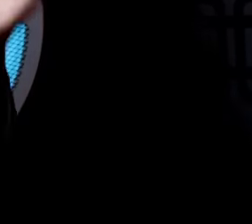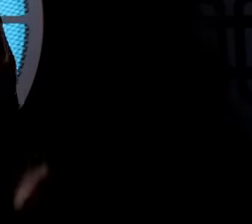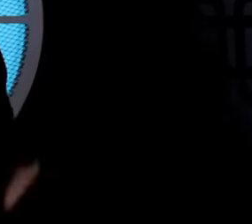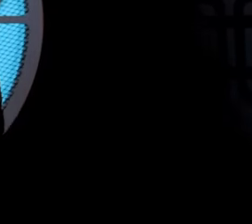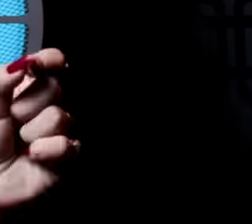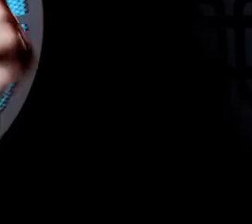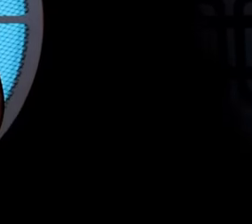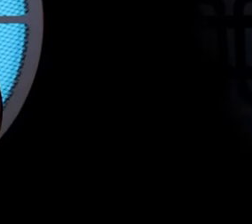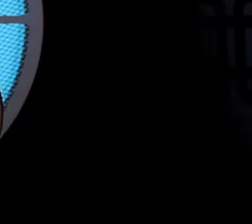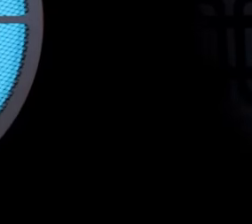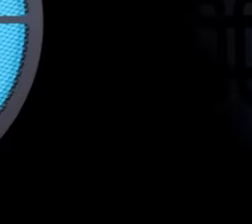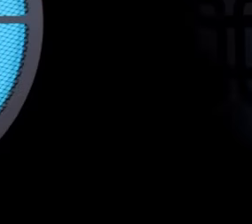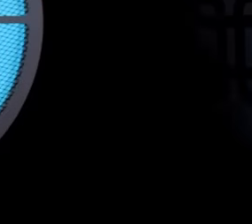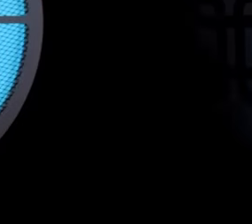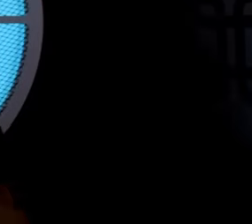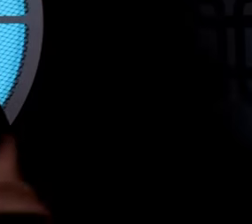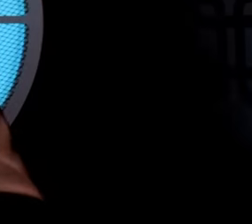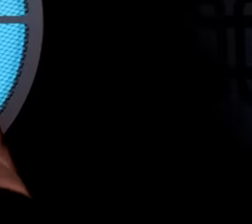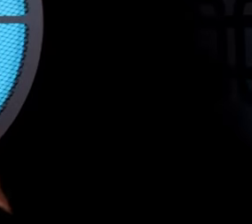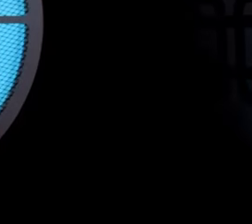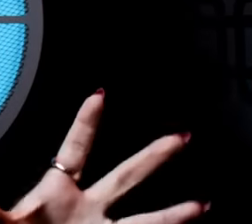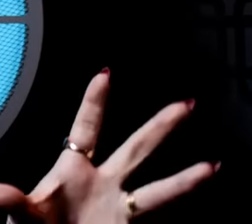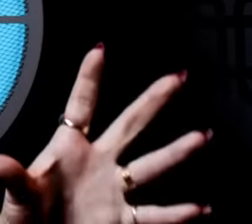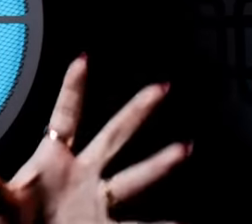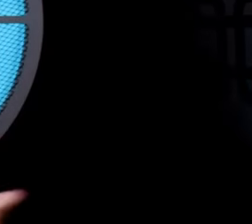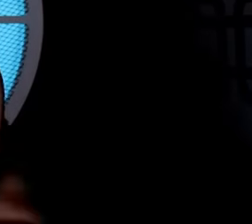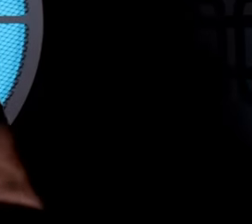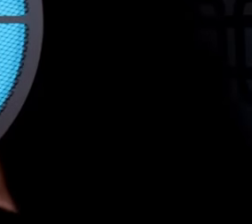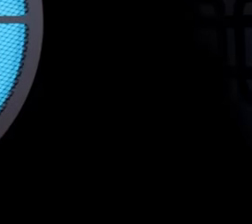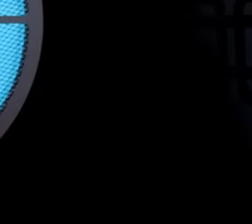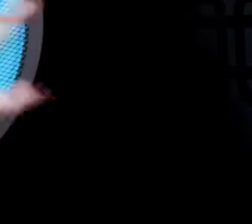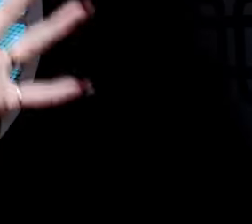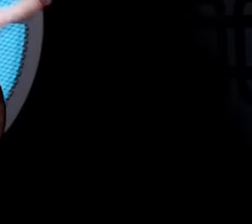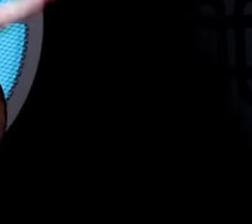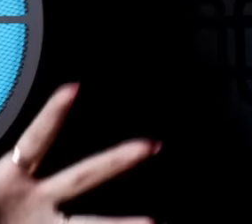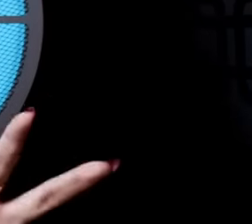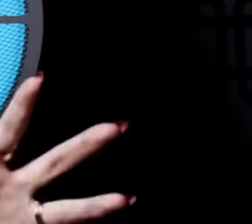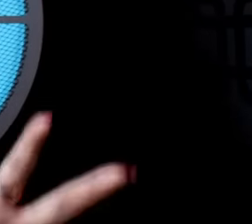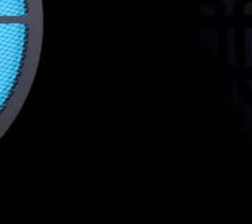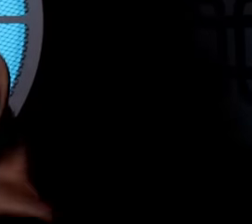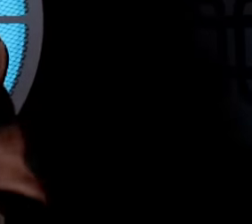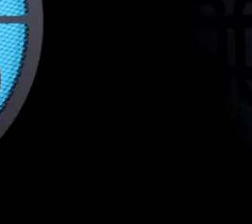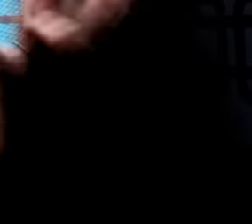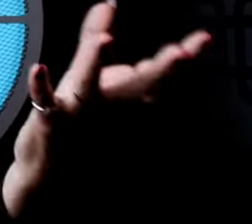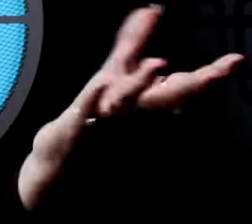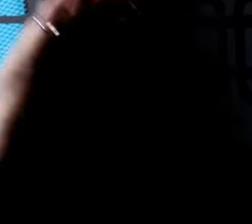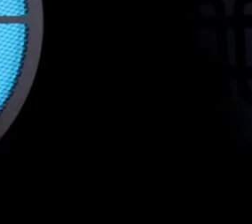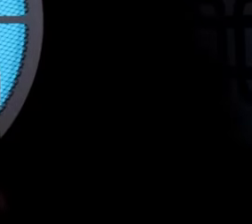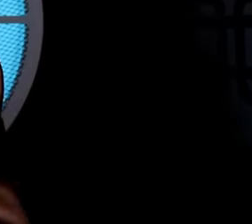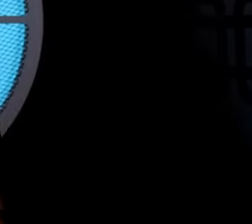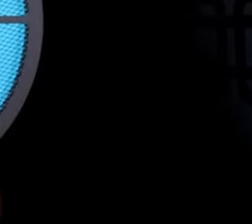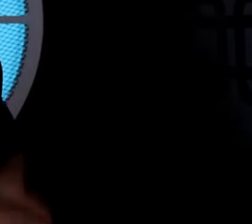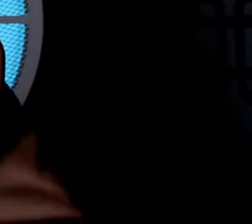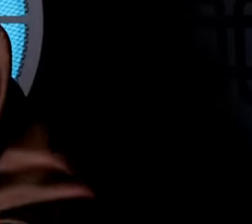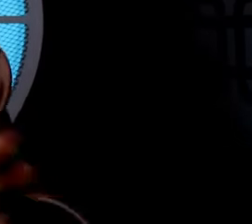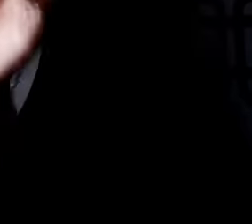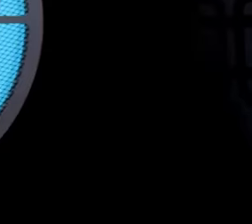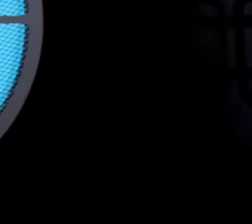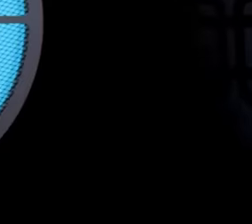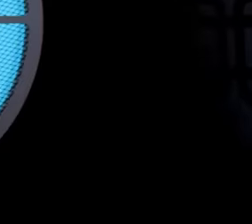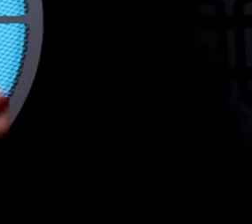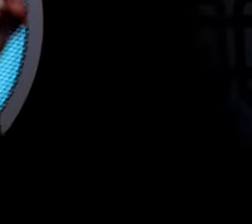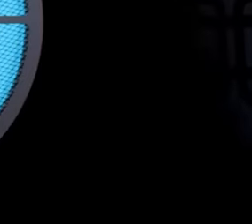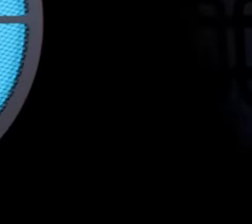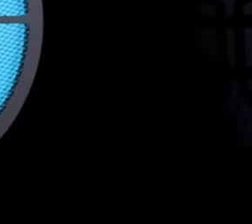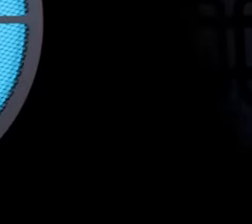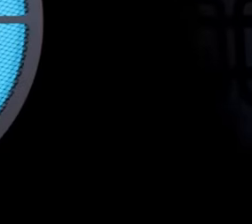Instagram, @igrejalagoinha_niterói, para conferir todas as programações, ficar por dentro de tudo que acontece e ver se você consegue dar um pulinho por aqui para